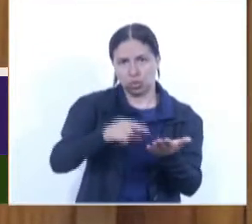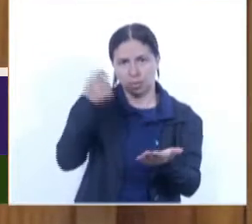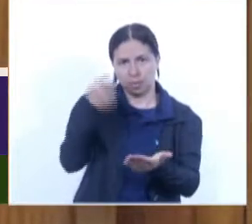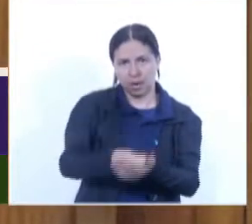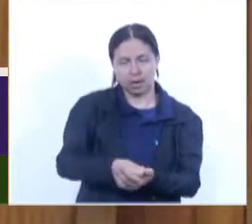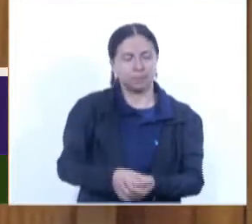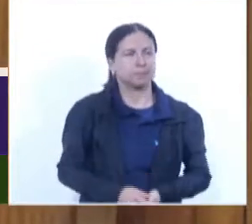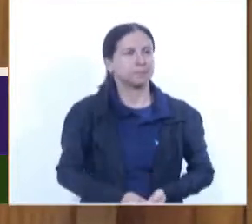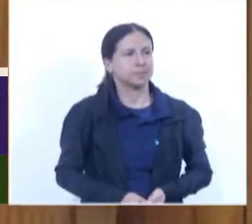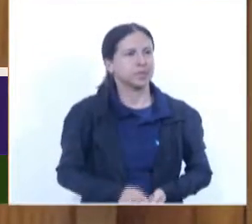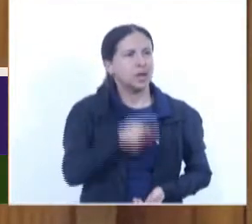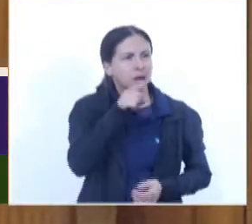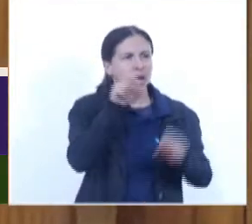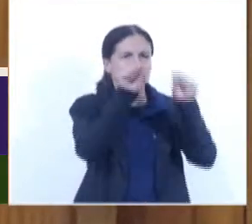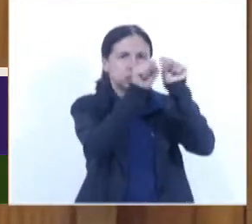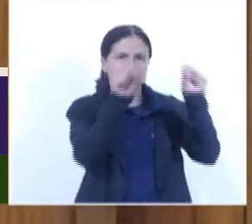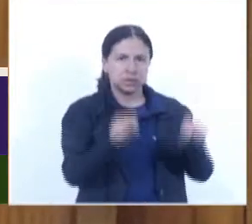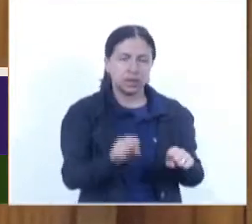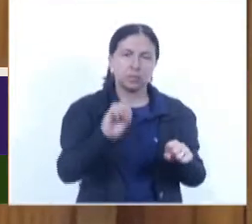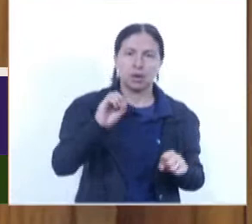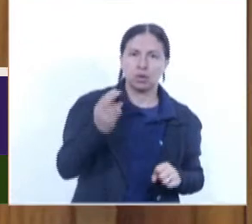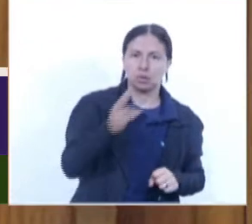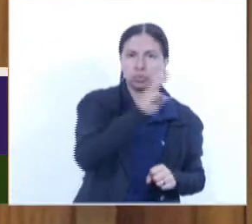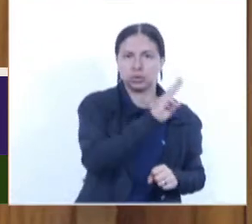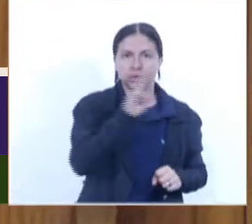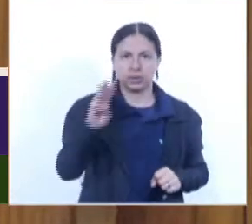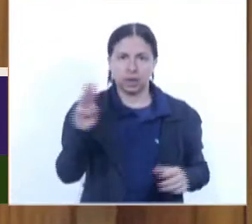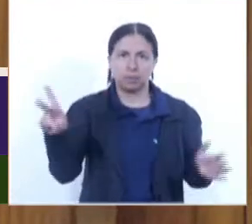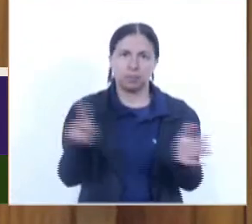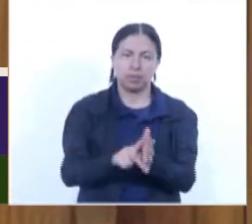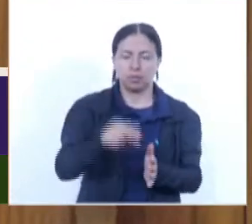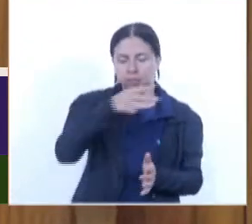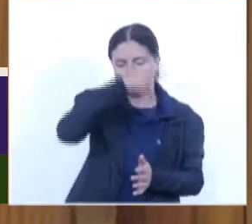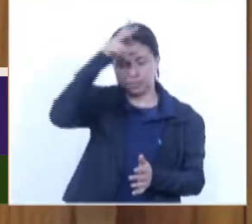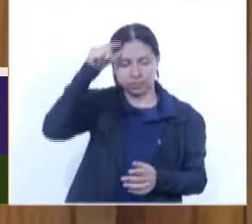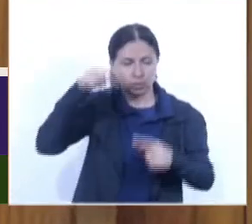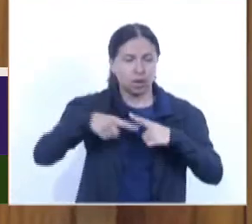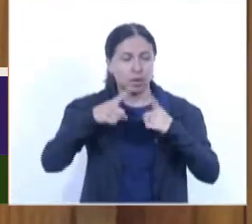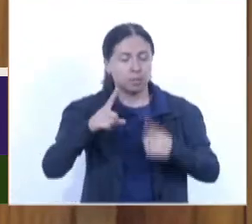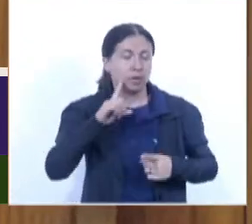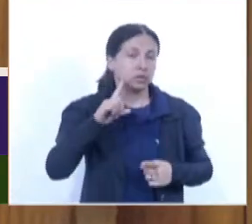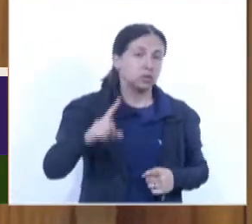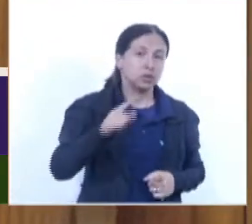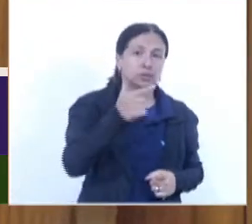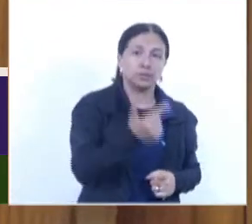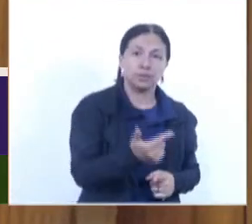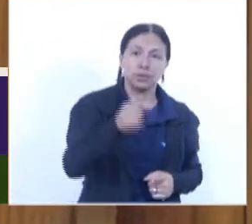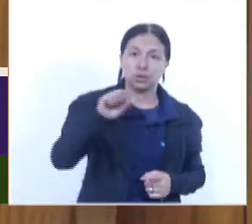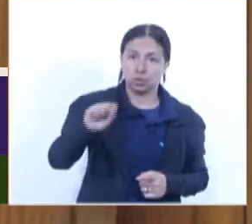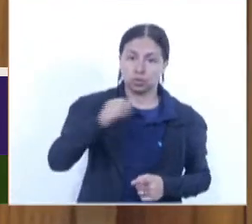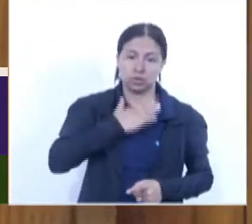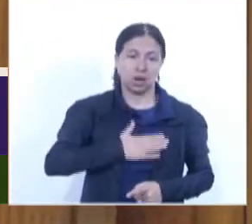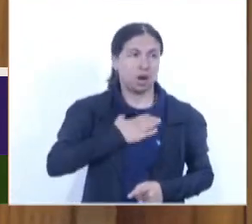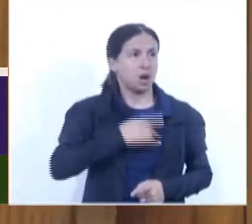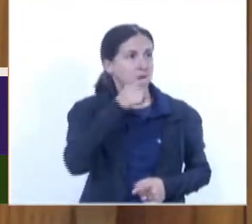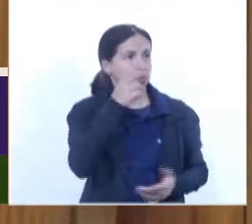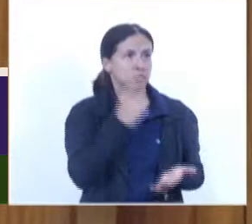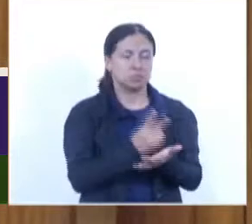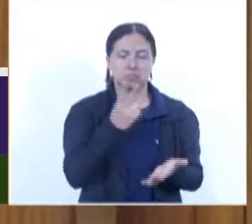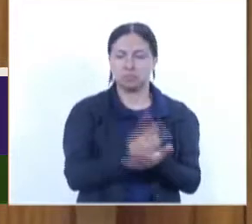em atendimento no site oficial da prefeitura Porém na data de 28 de Agosto ainda prevalece o mesmo problema